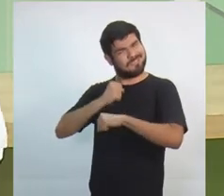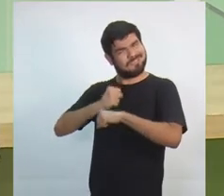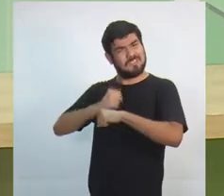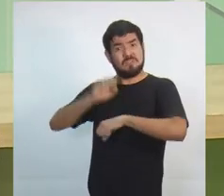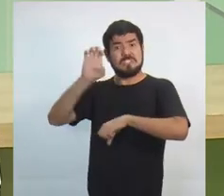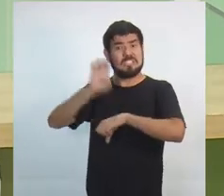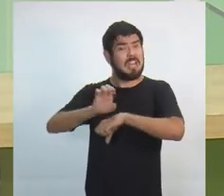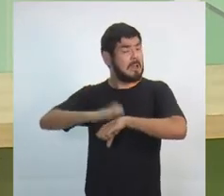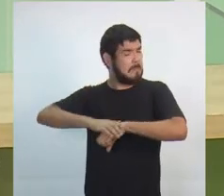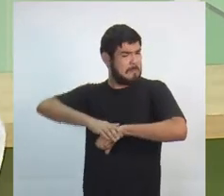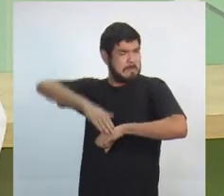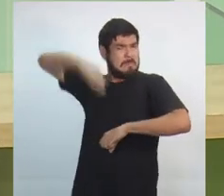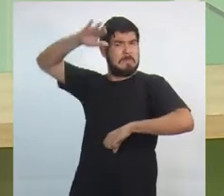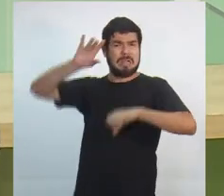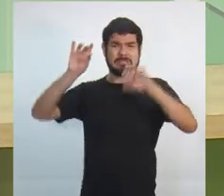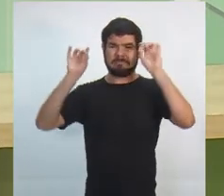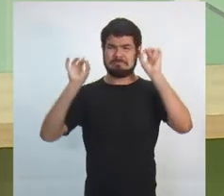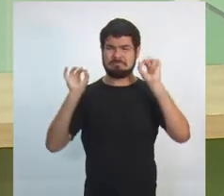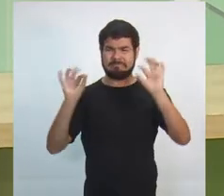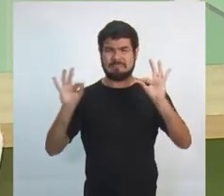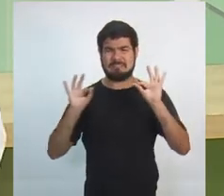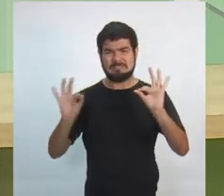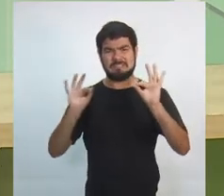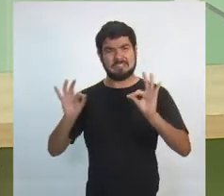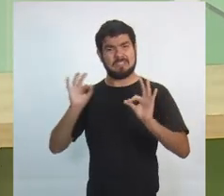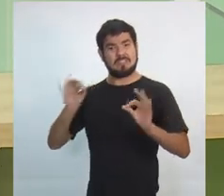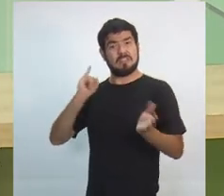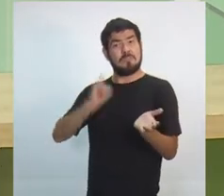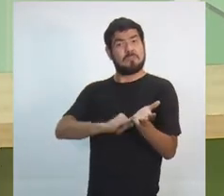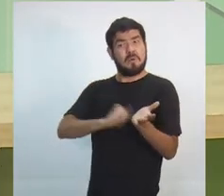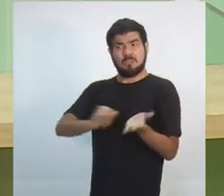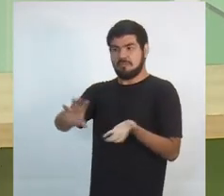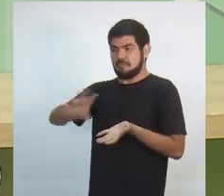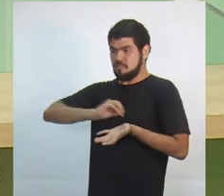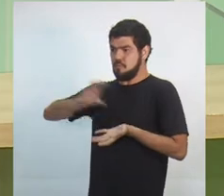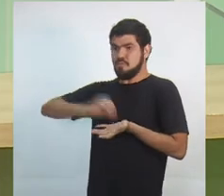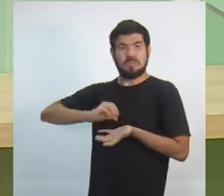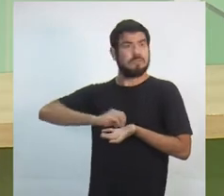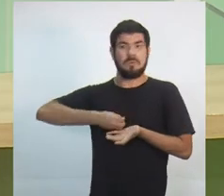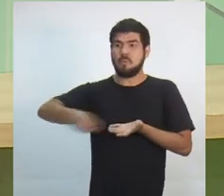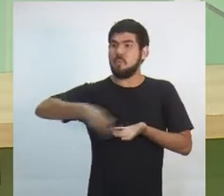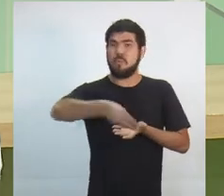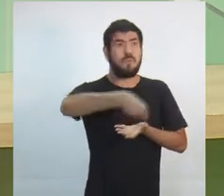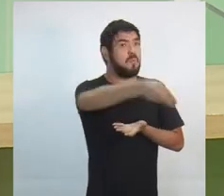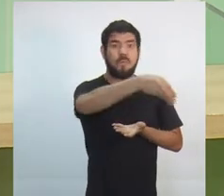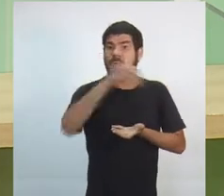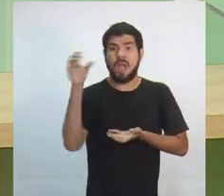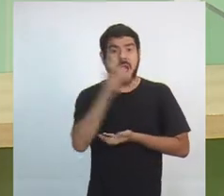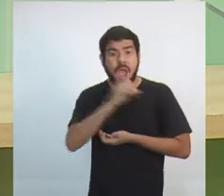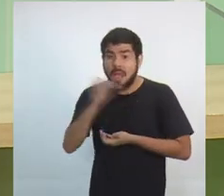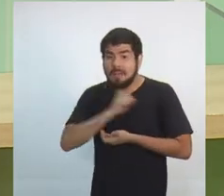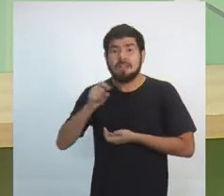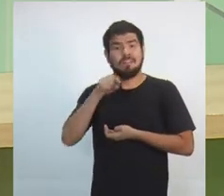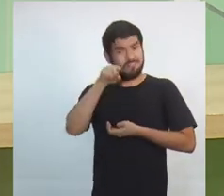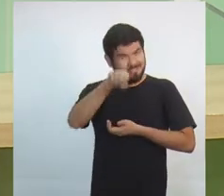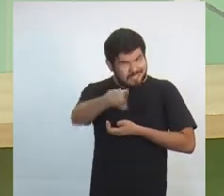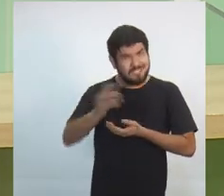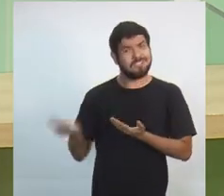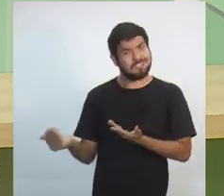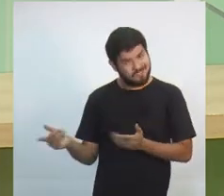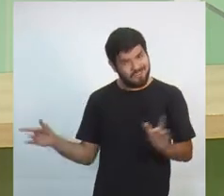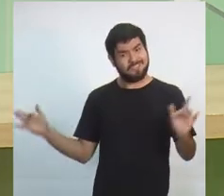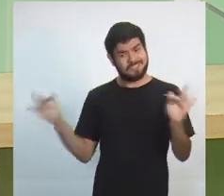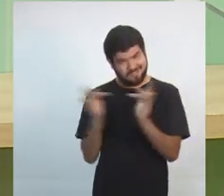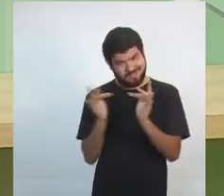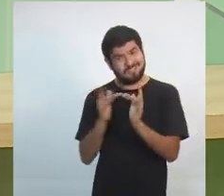estados mais eficientes na sua arrecadação e na distribuição de renda. E você, jovem, faz parte dessa mudança, você